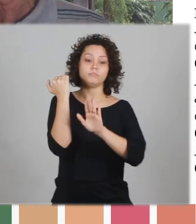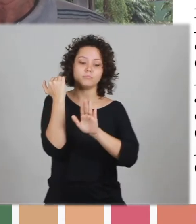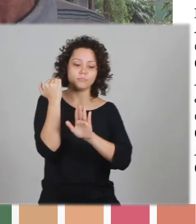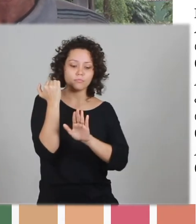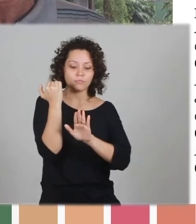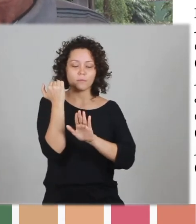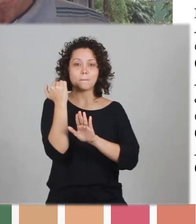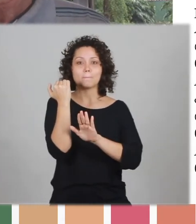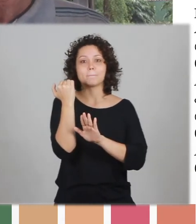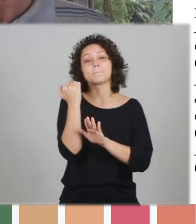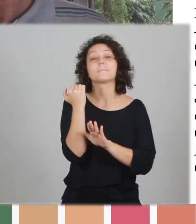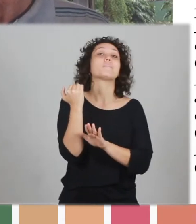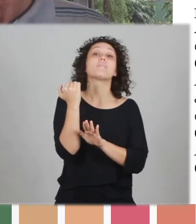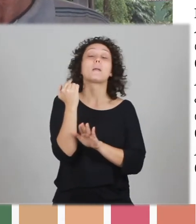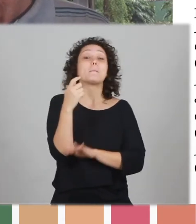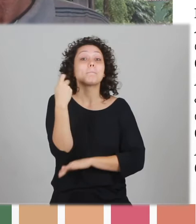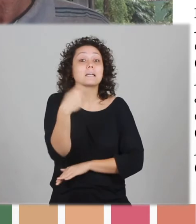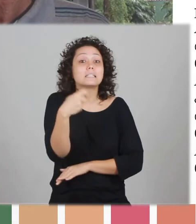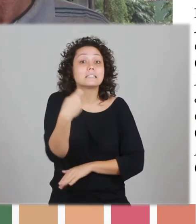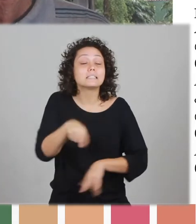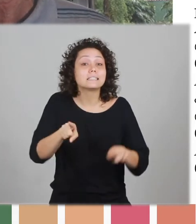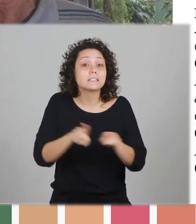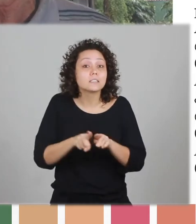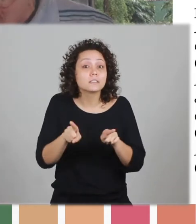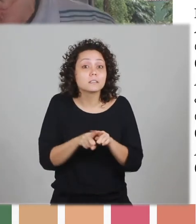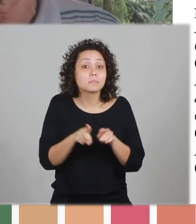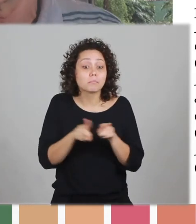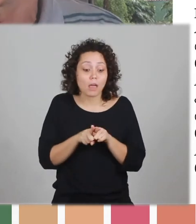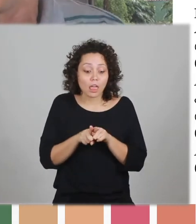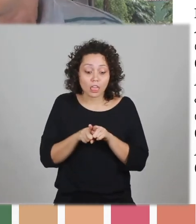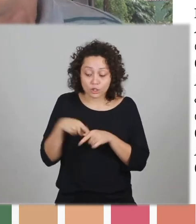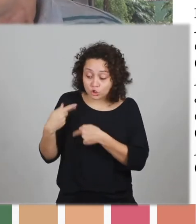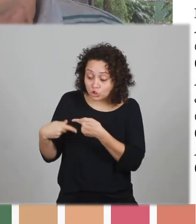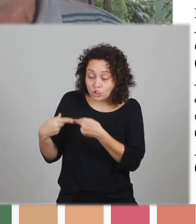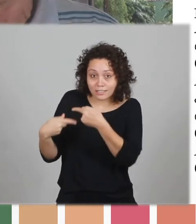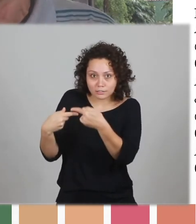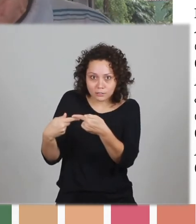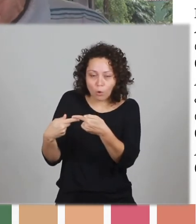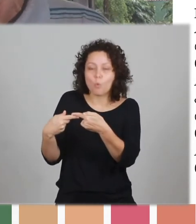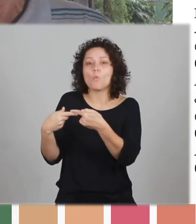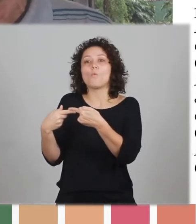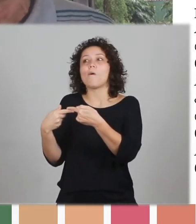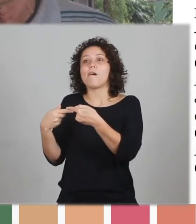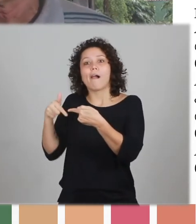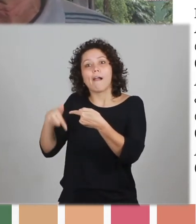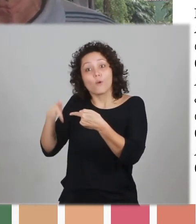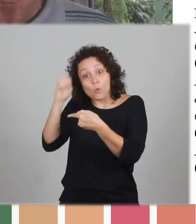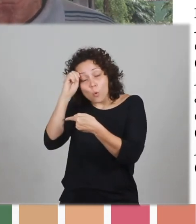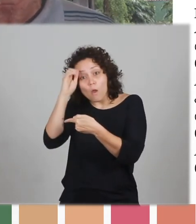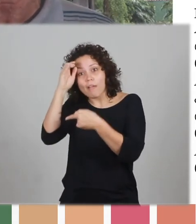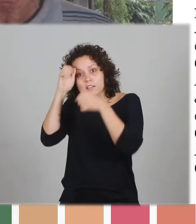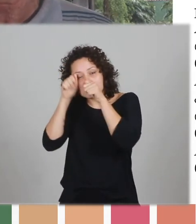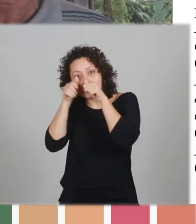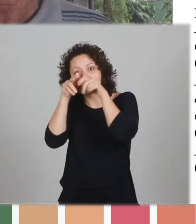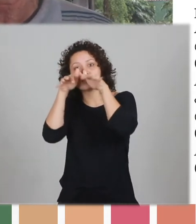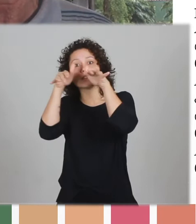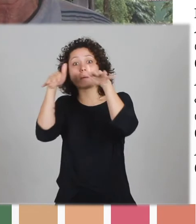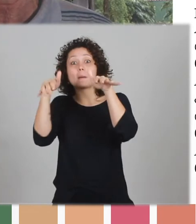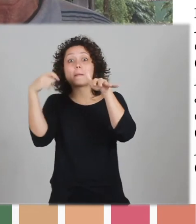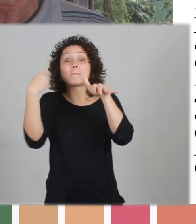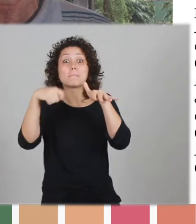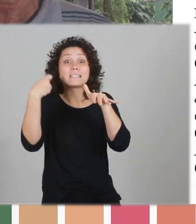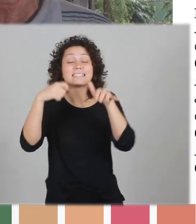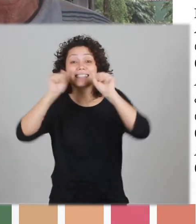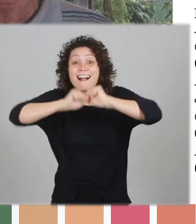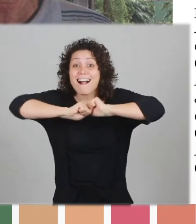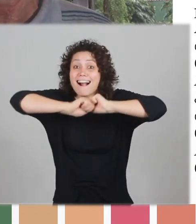ficamos enfermos. É preciso também que essa geração e disseminação de conhecimento respeitem a ideia de transparência